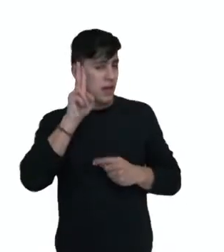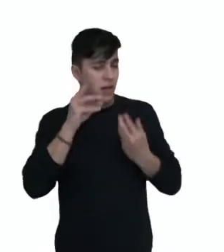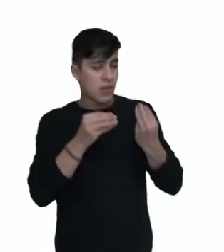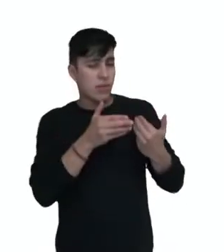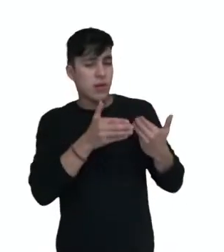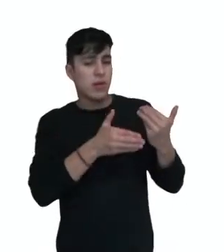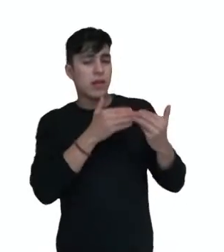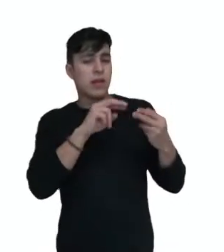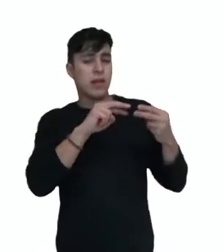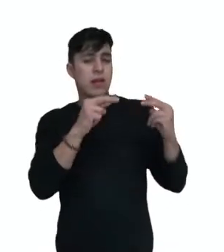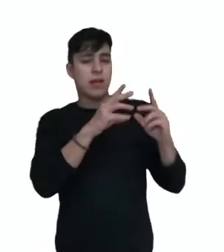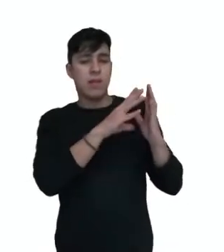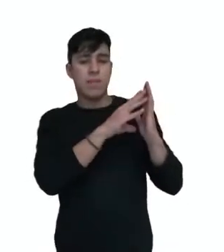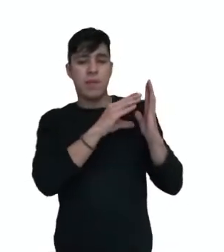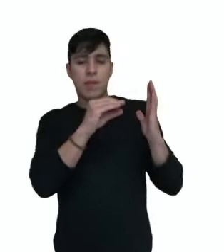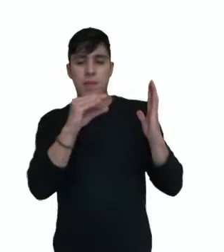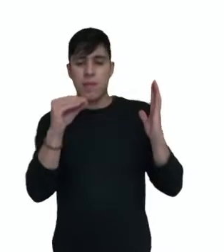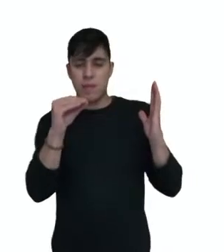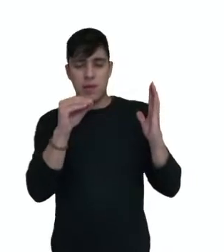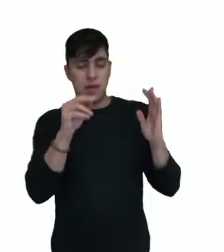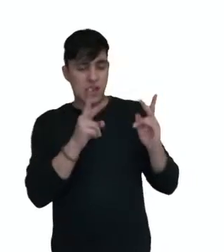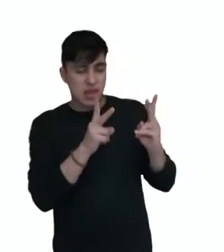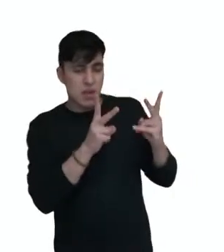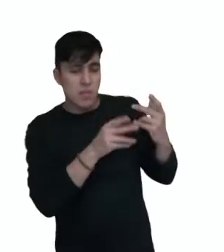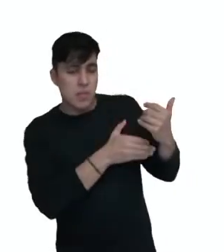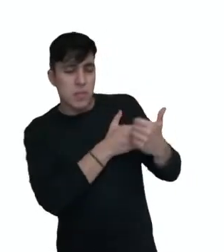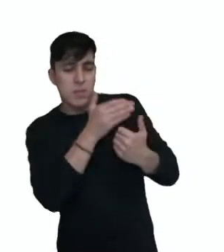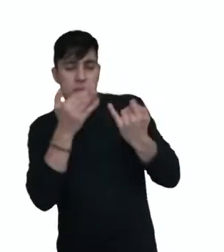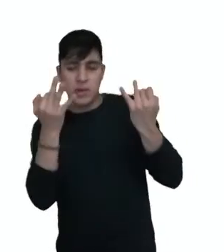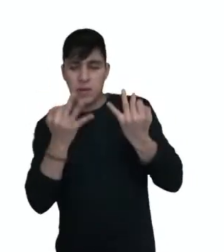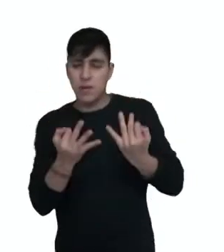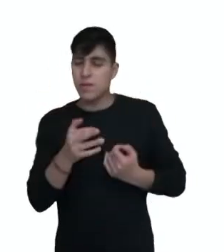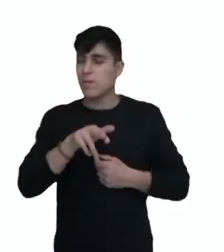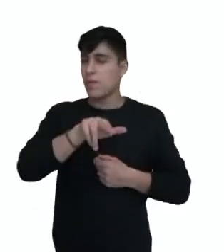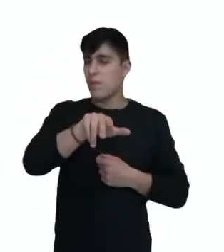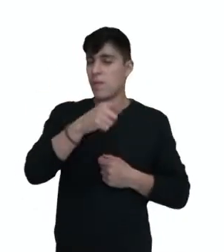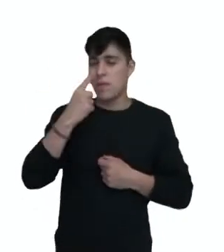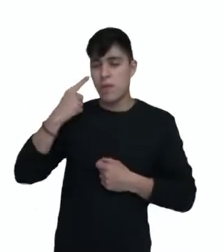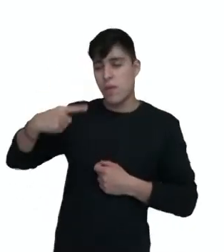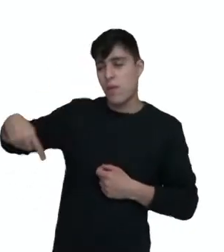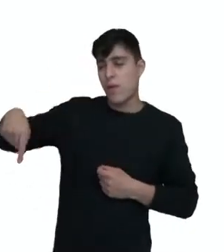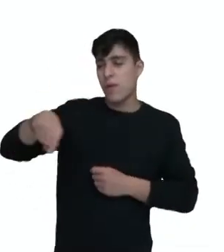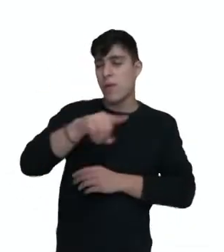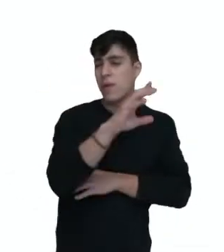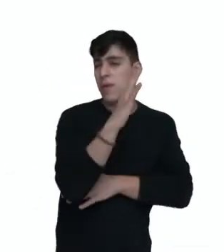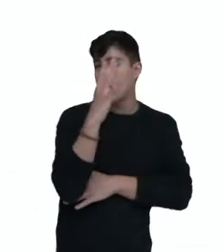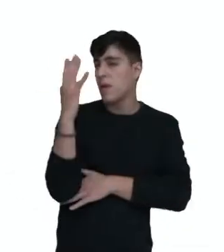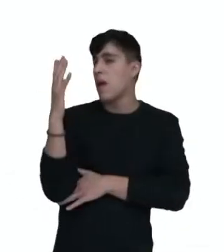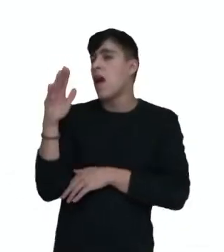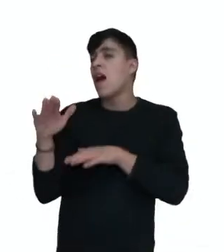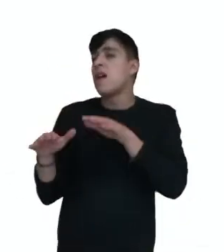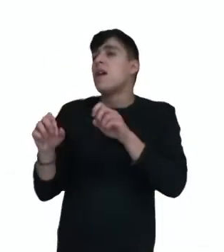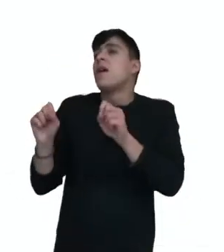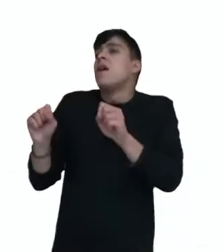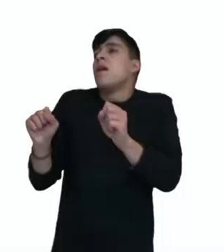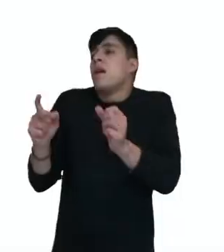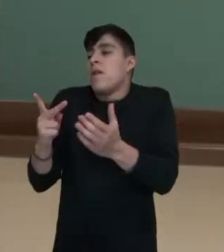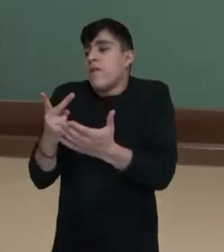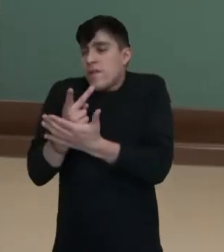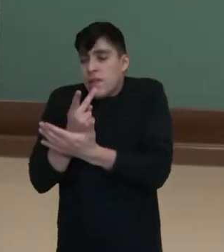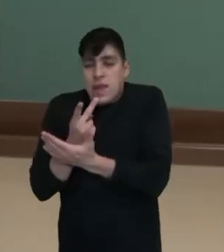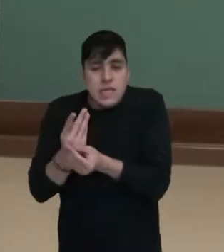replicação do DNA? Será que ela é sempre perfeita? Não, né? Na natureza, tudo é suscetível à falha, mas o que é